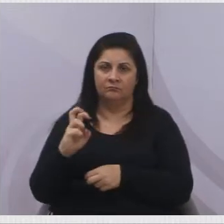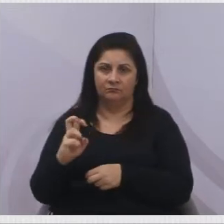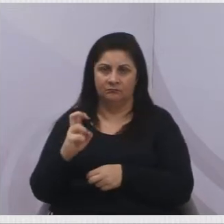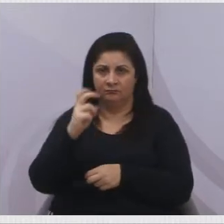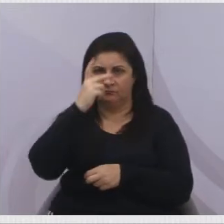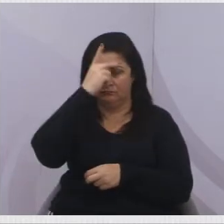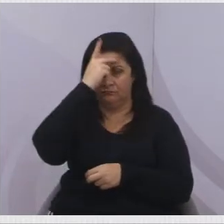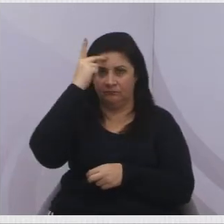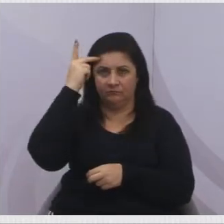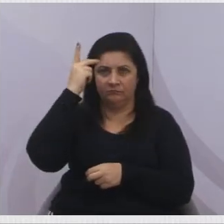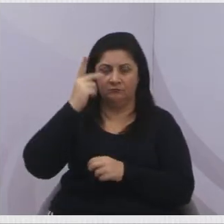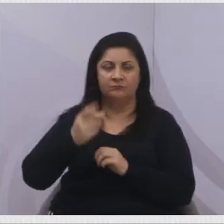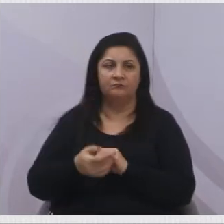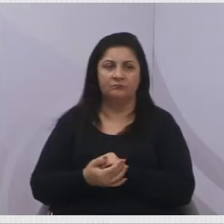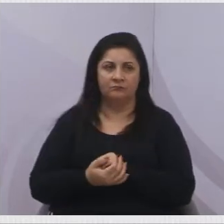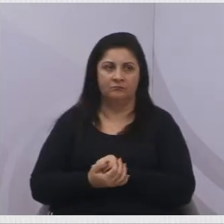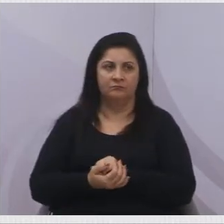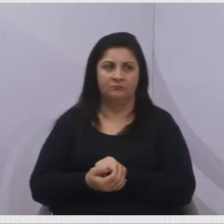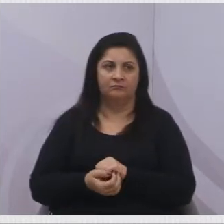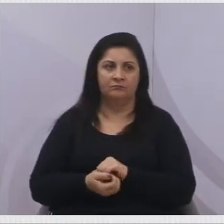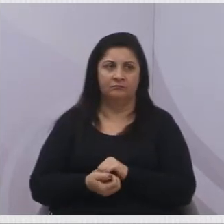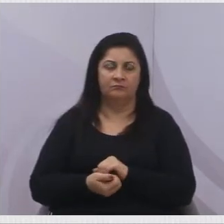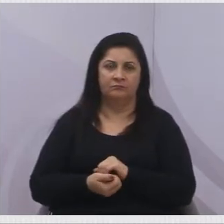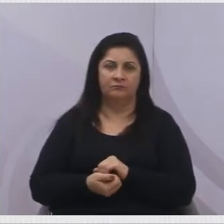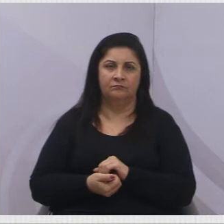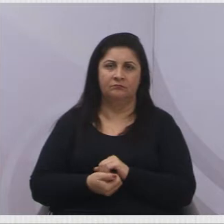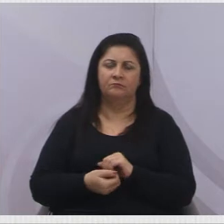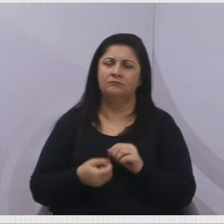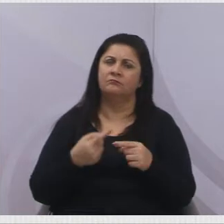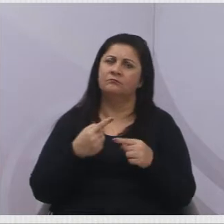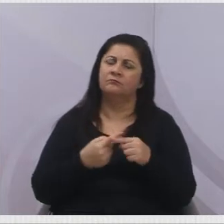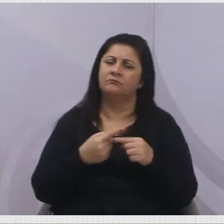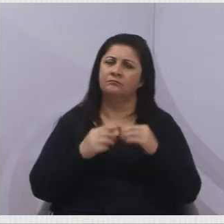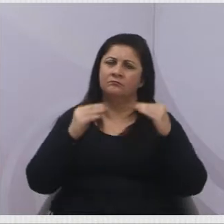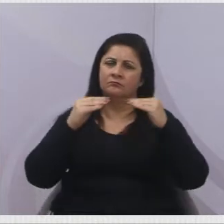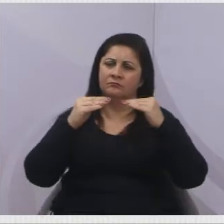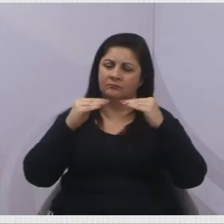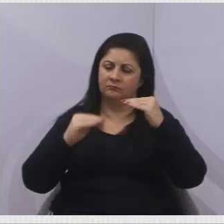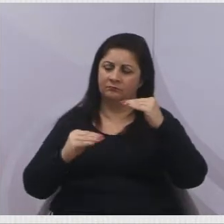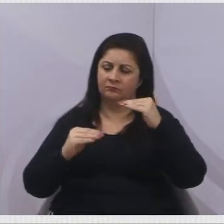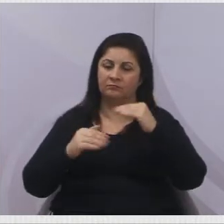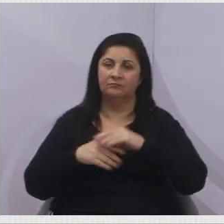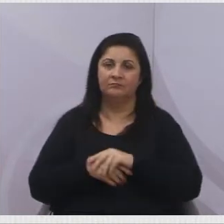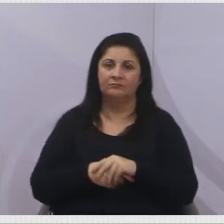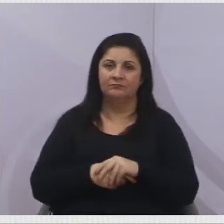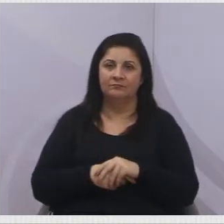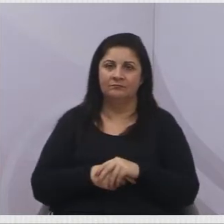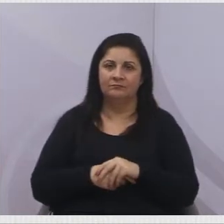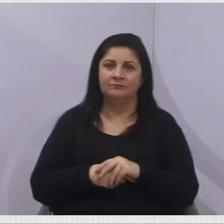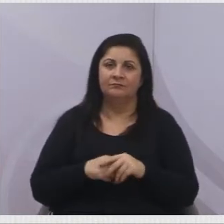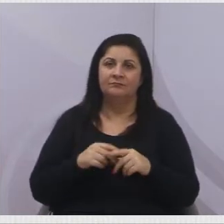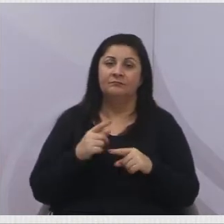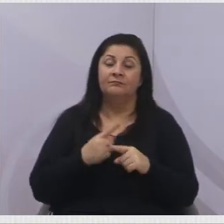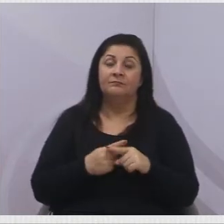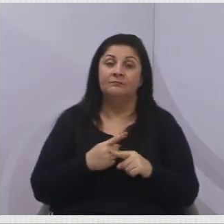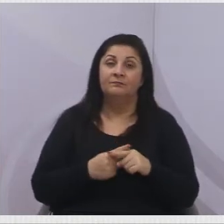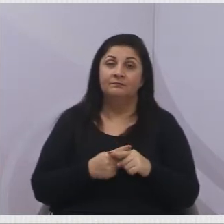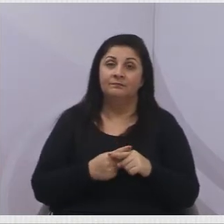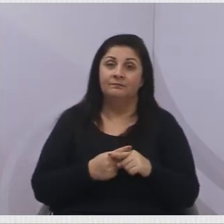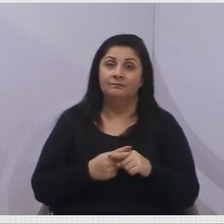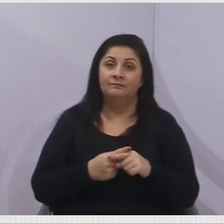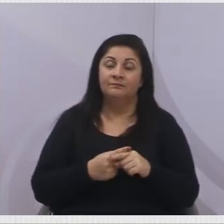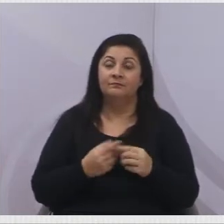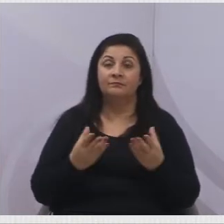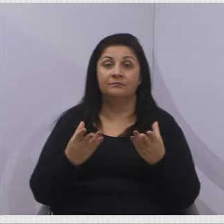145 pessoas atendidas. Por que esse número cai? Exatamente porque tem